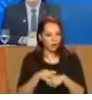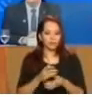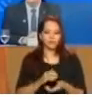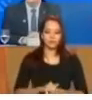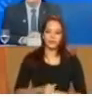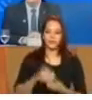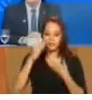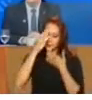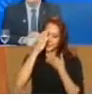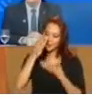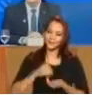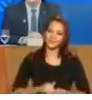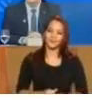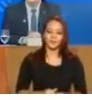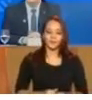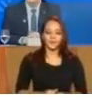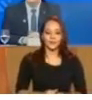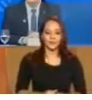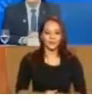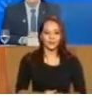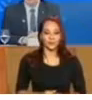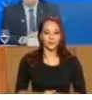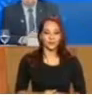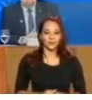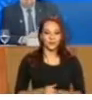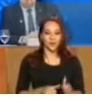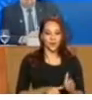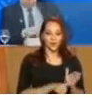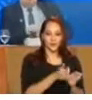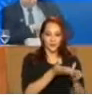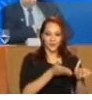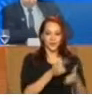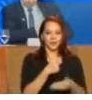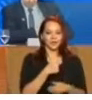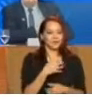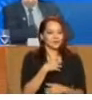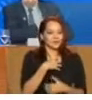Obrigada. Obrigada. Primeiro eu fico emocionado,